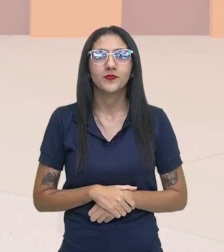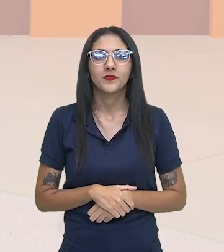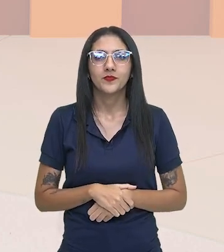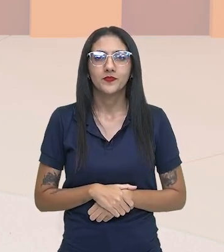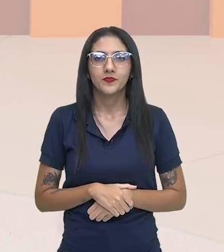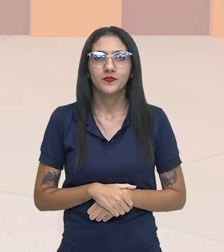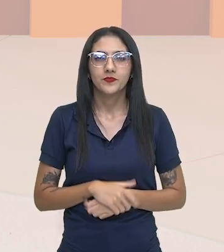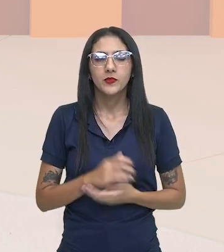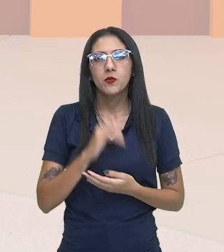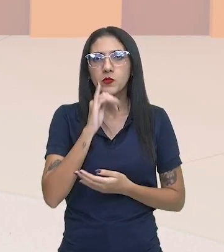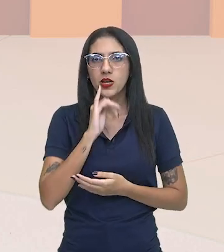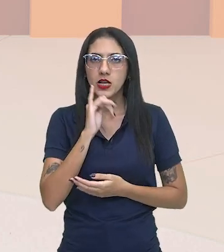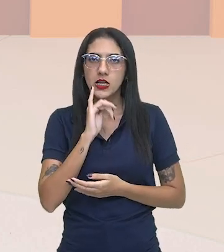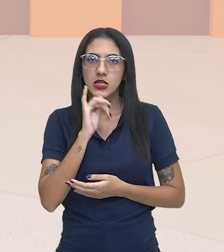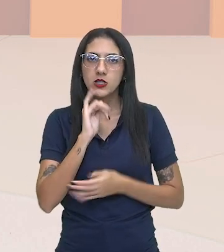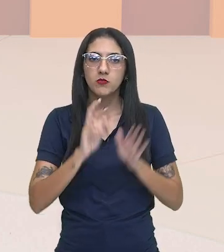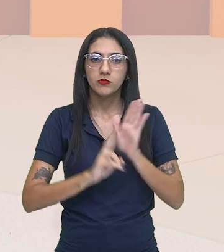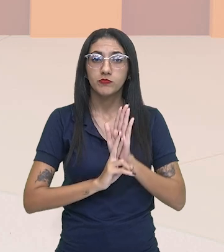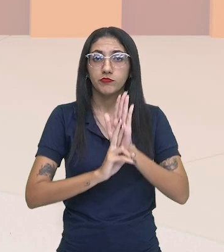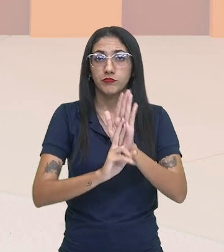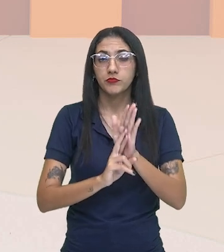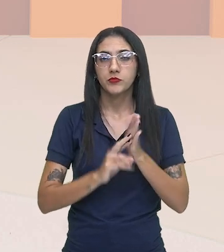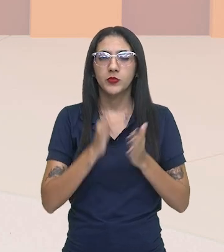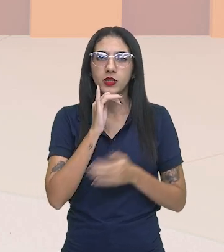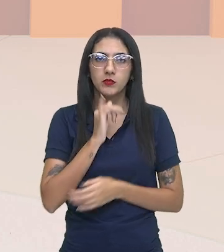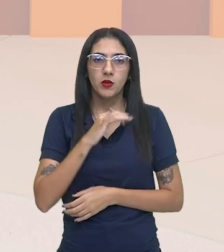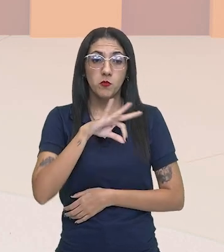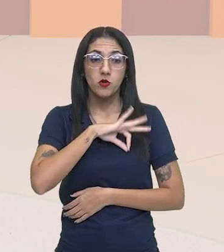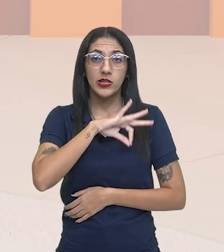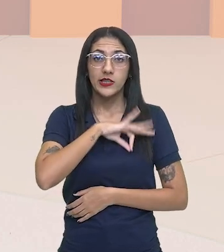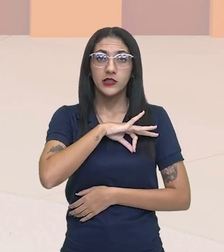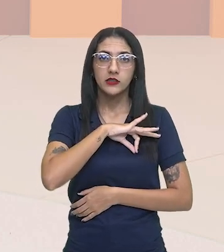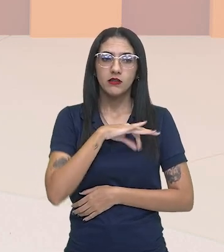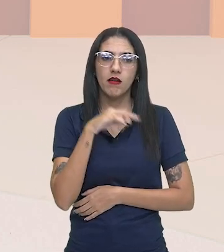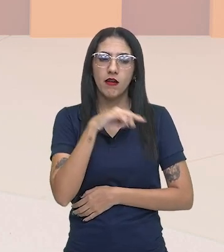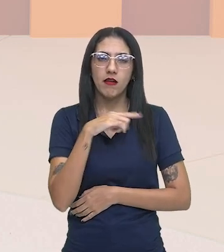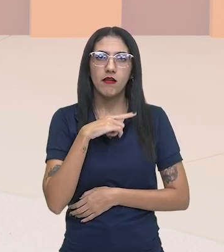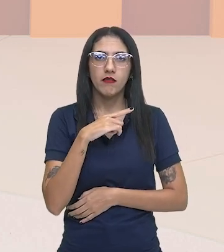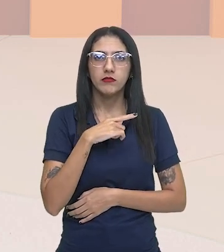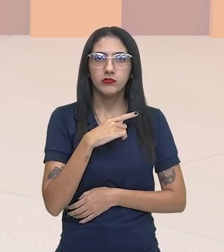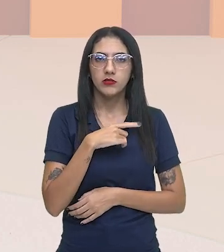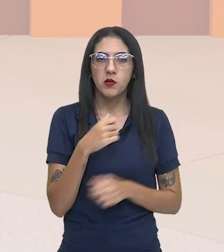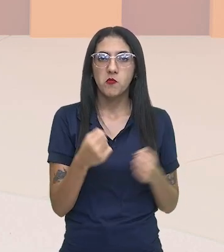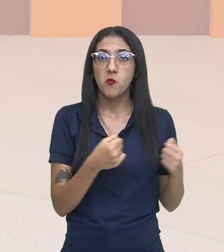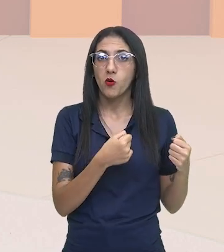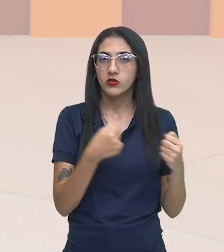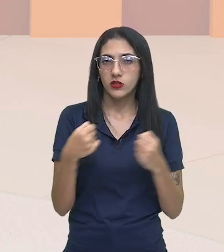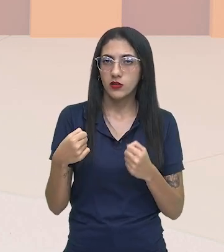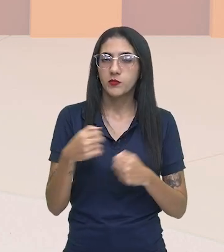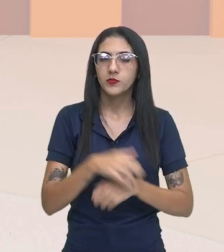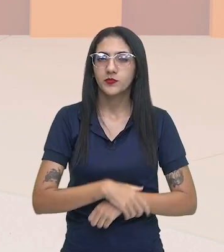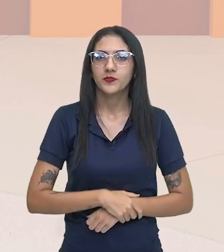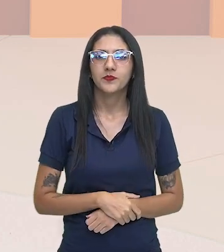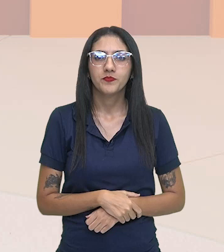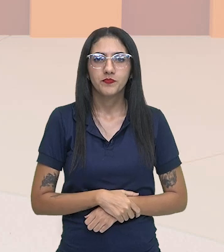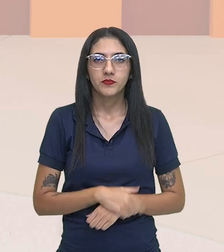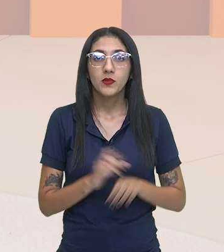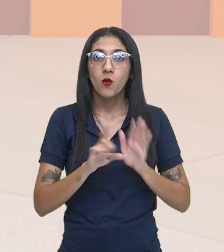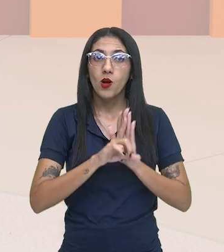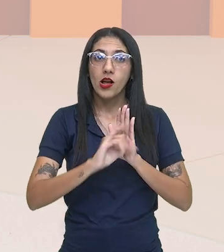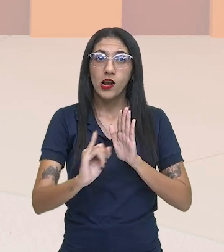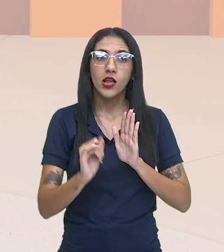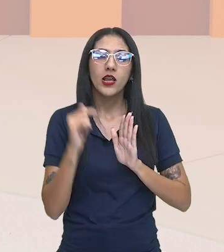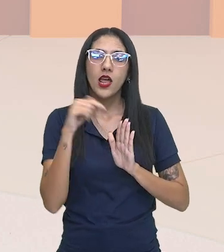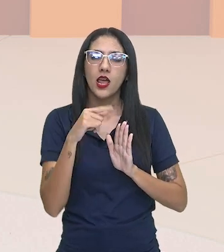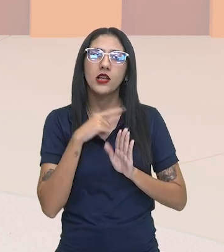os governantes, a própria polícia, né, que tem o poder legítimo, né, aí da força. Então, pela lei, ela